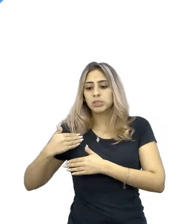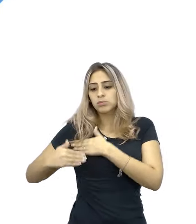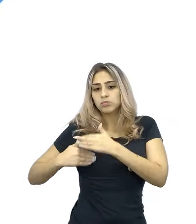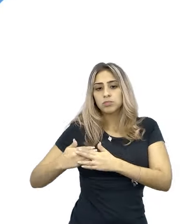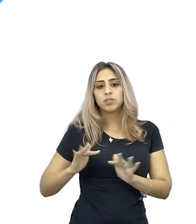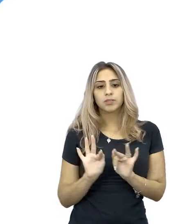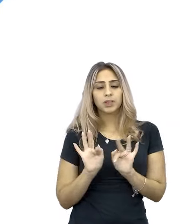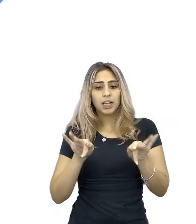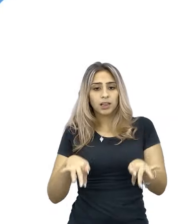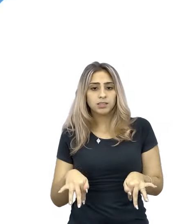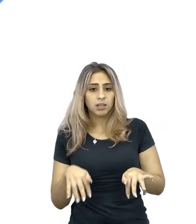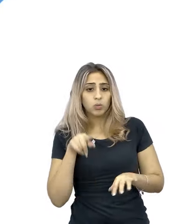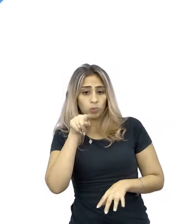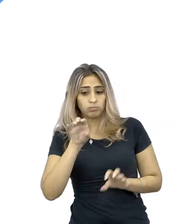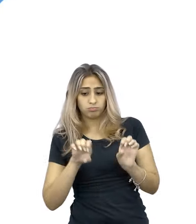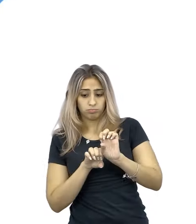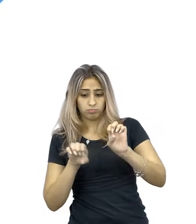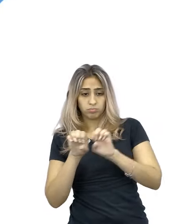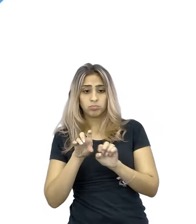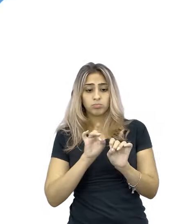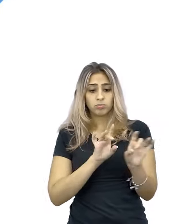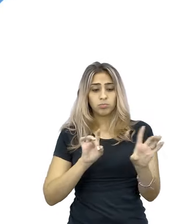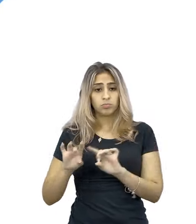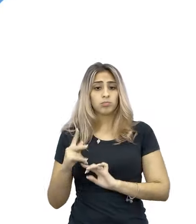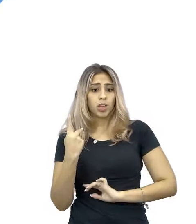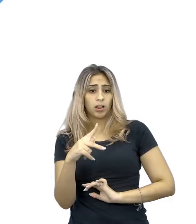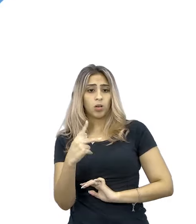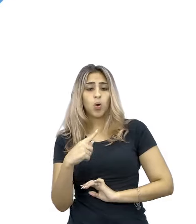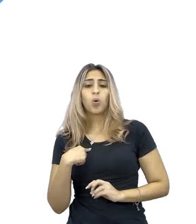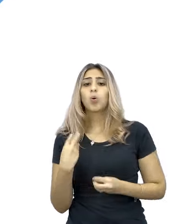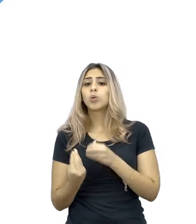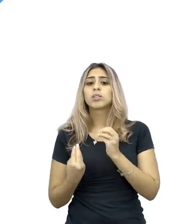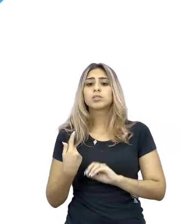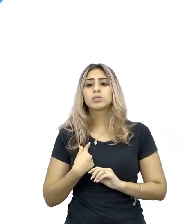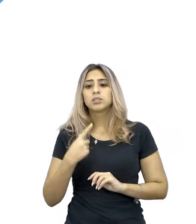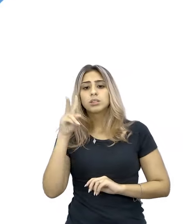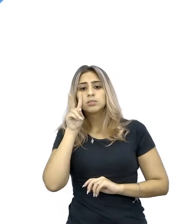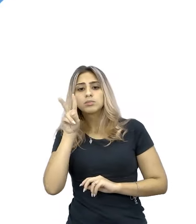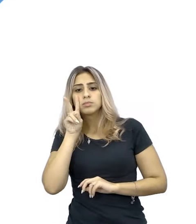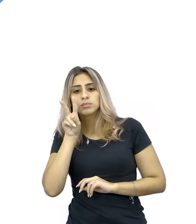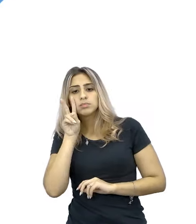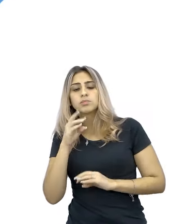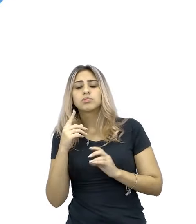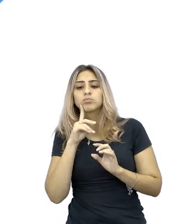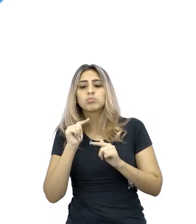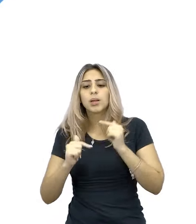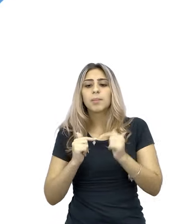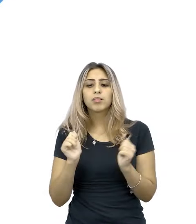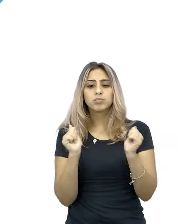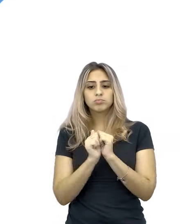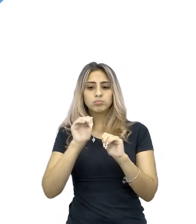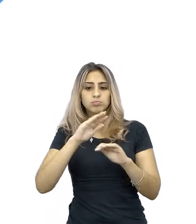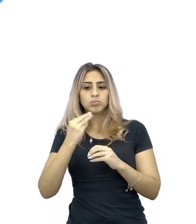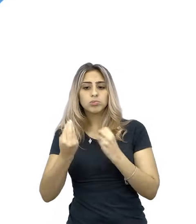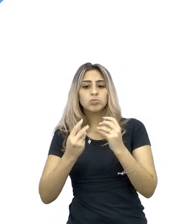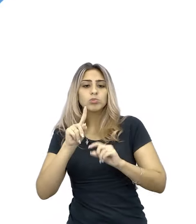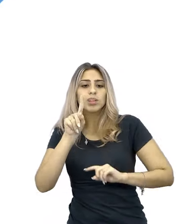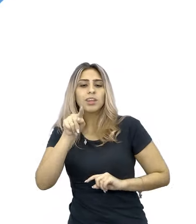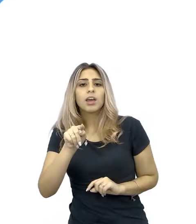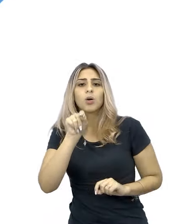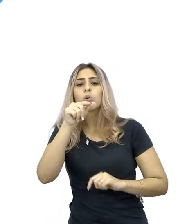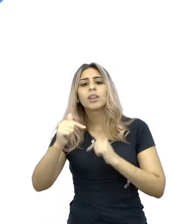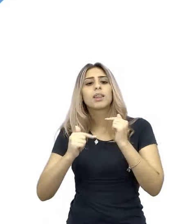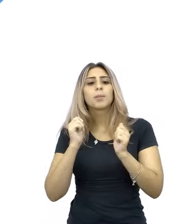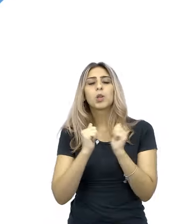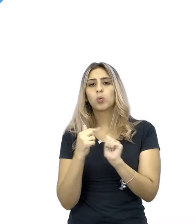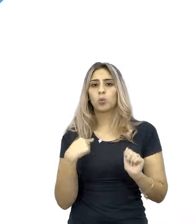e finalizando. Essa é a estrutura de cada aula. Onde a gente vai lembrar vocês, foi trabalhado com o Marco, o que ele trabalhou com